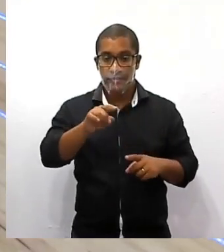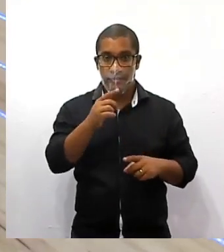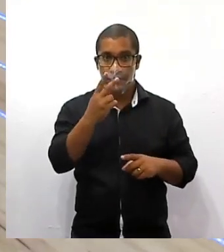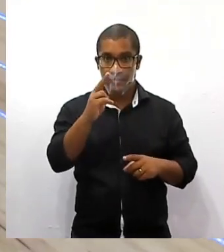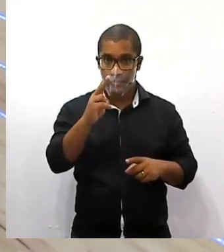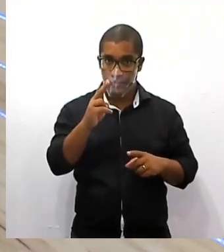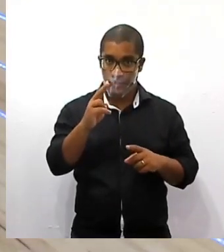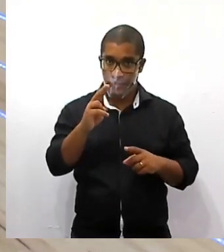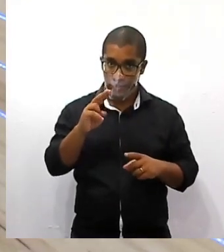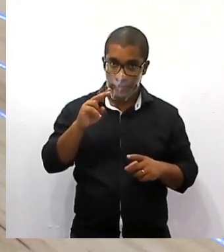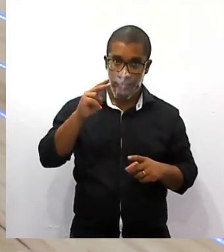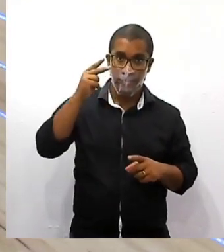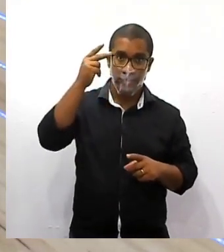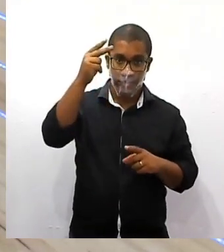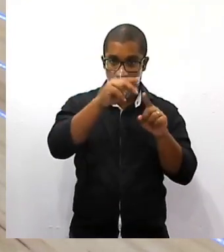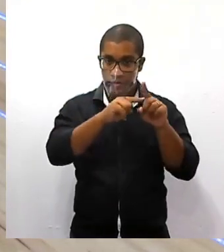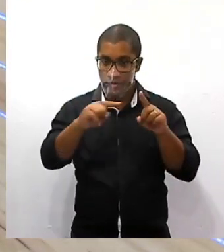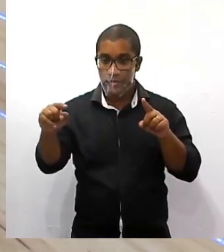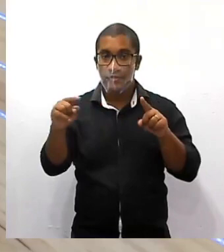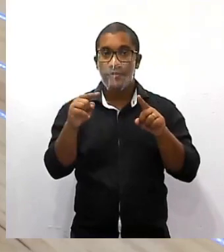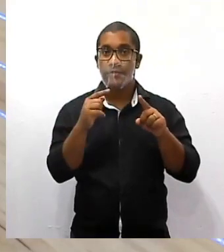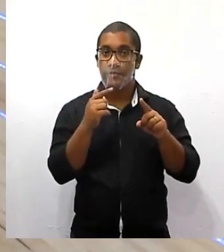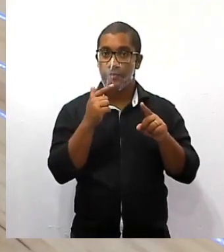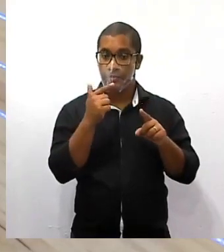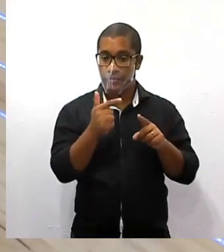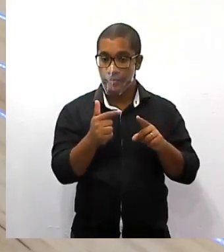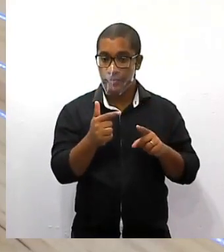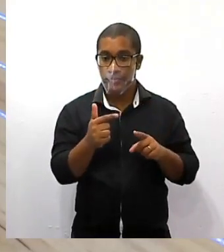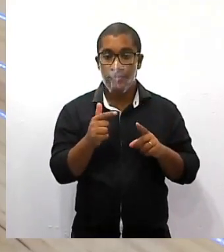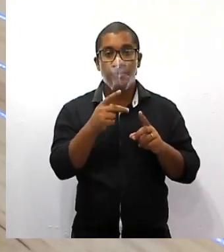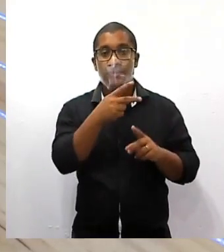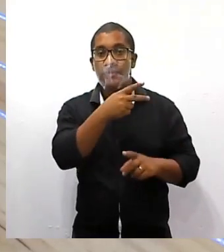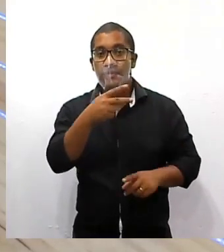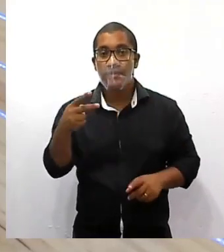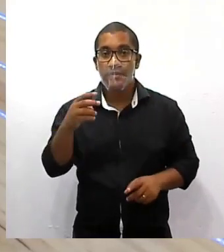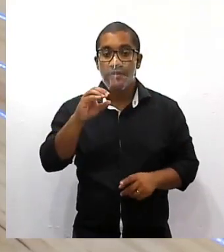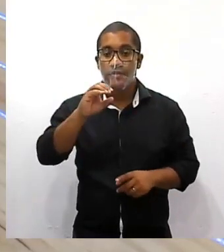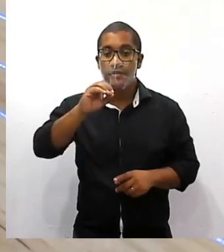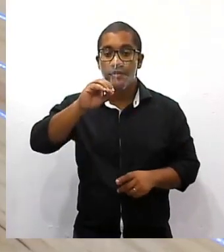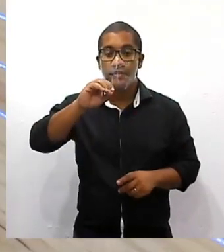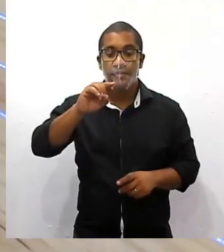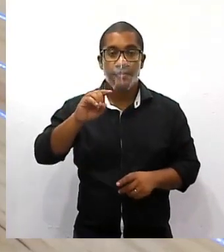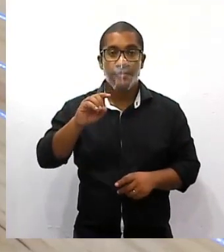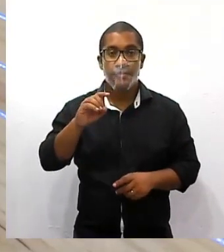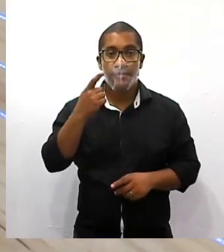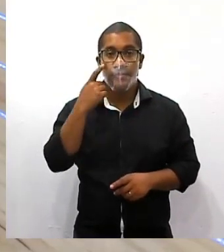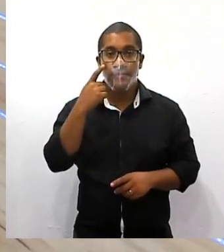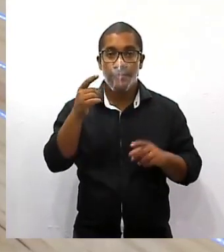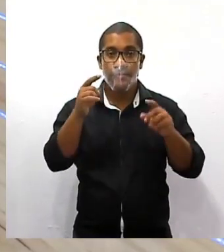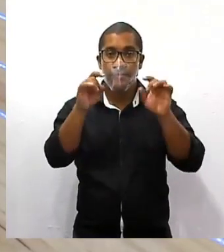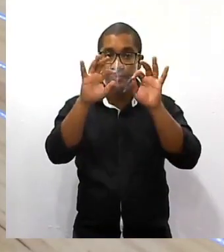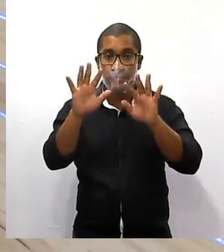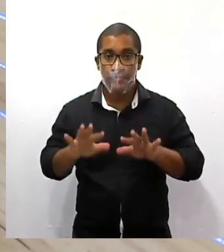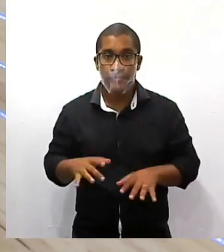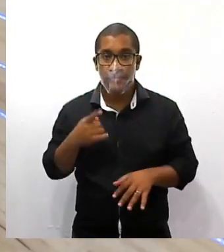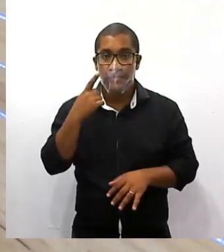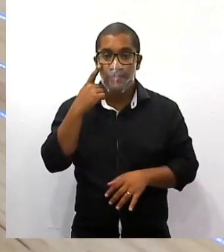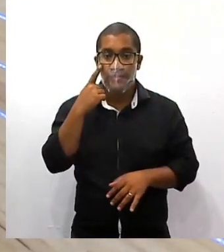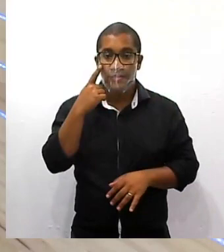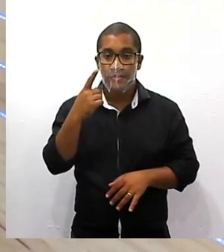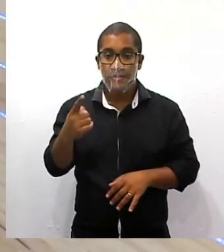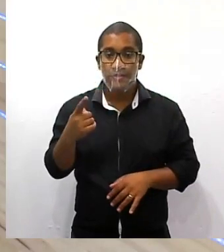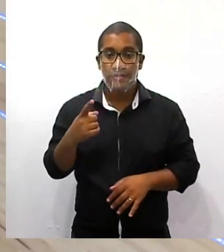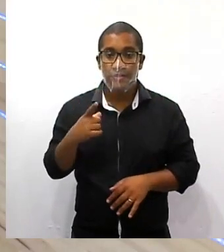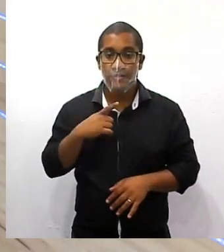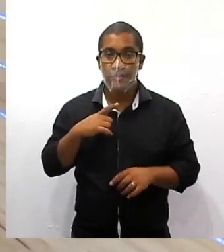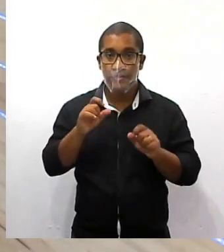por 2, igual a que? Bota aí, Betinho, lança aí a questão no quadro, Betinho, para a galera ver. Betinho, bota